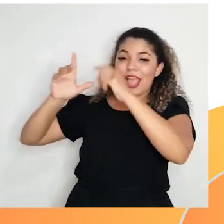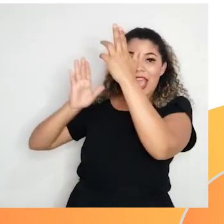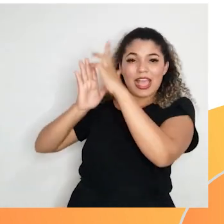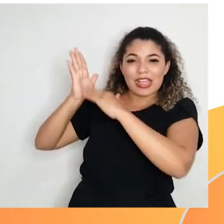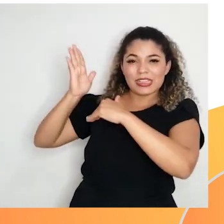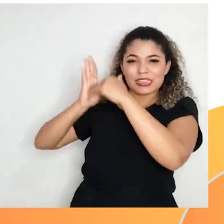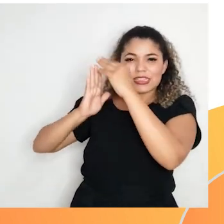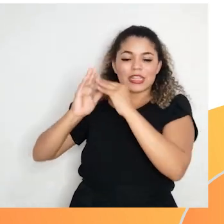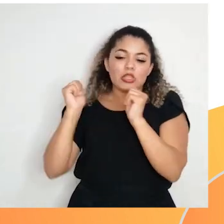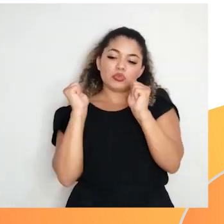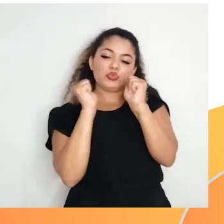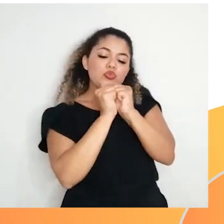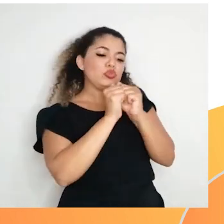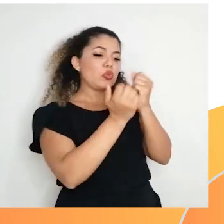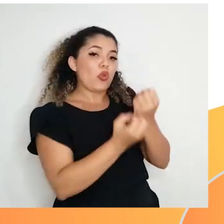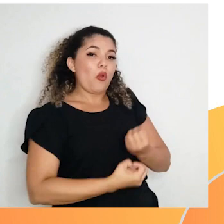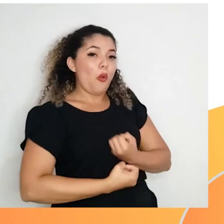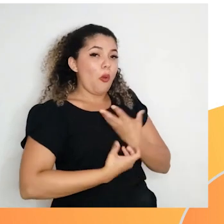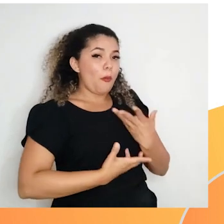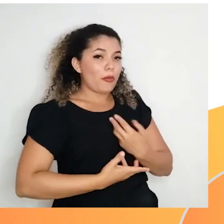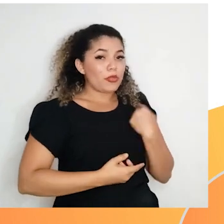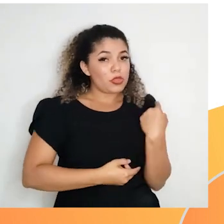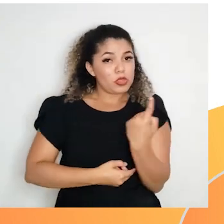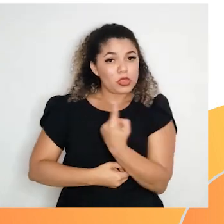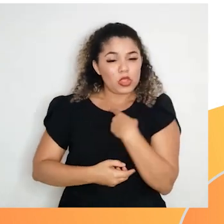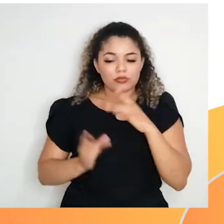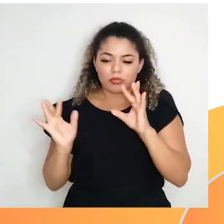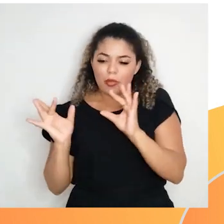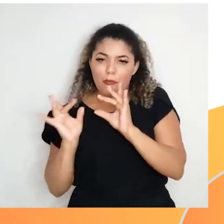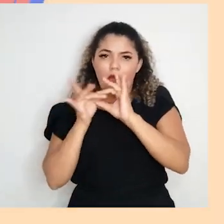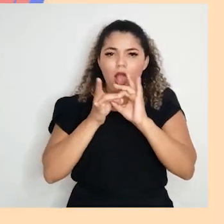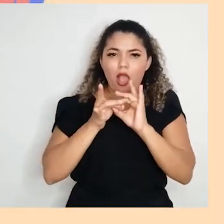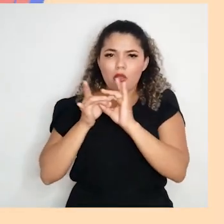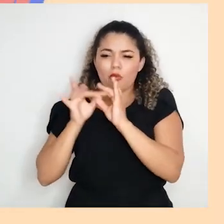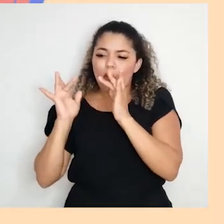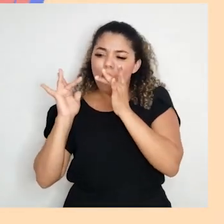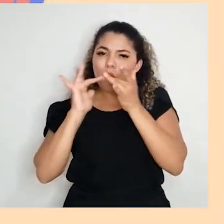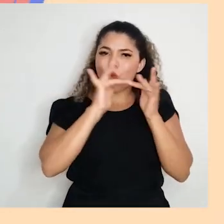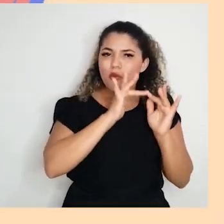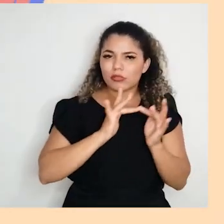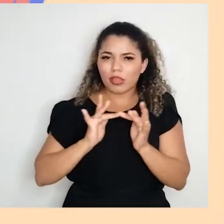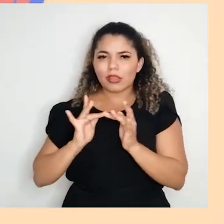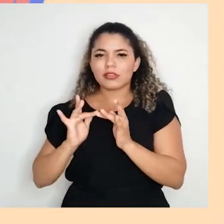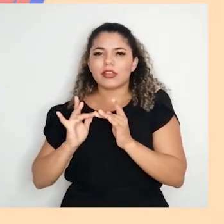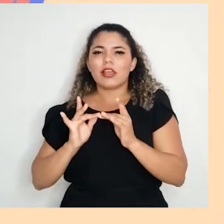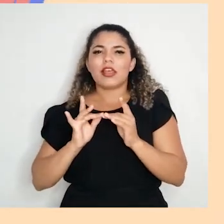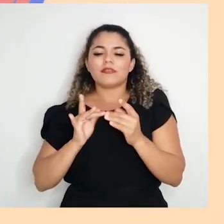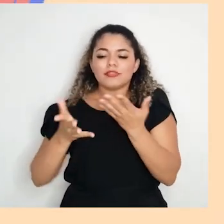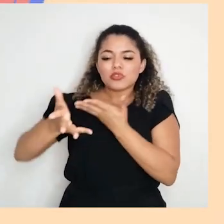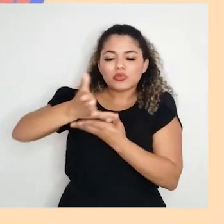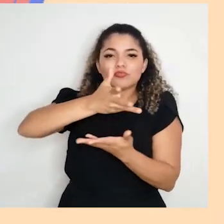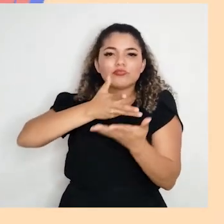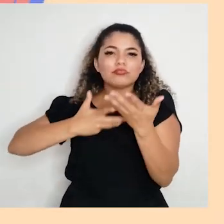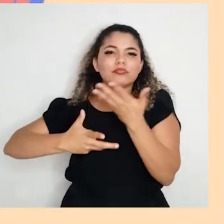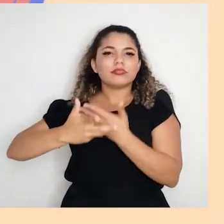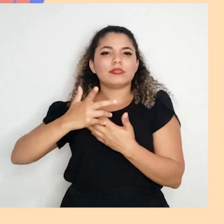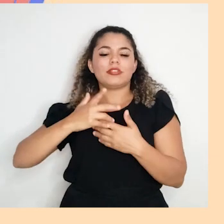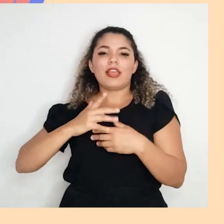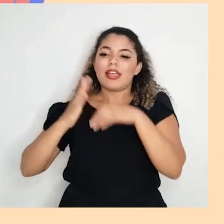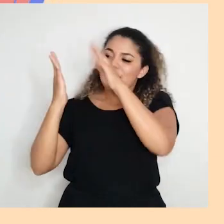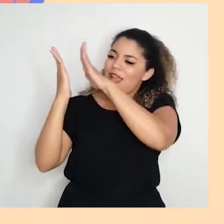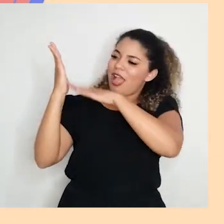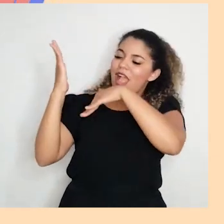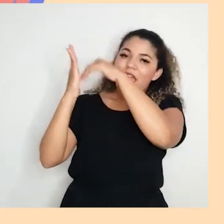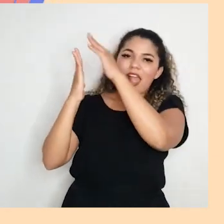tela e entre poema. Nós temos uma intertextualidade, um diálogo fortíssimo